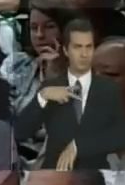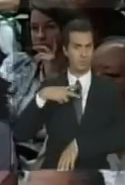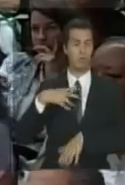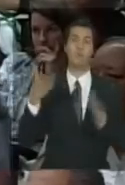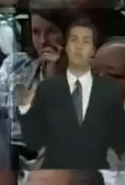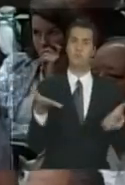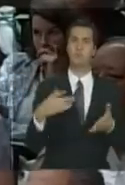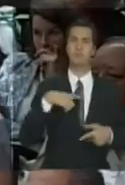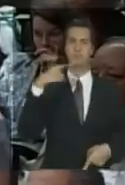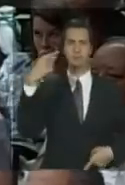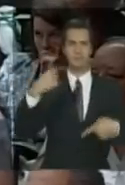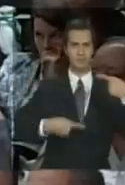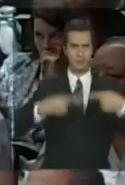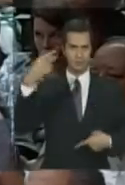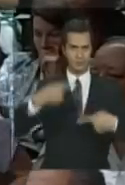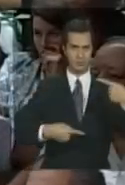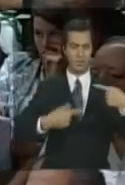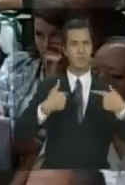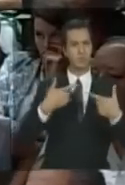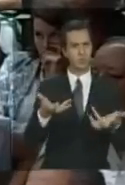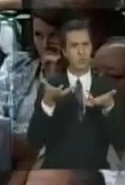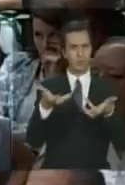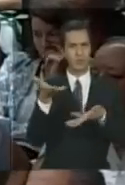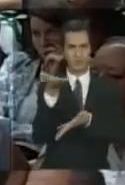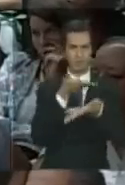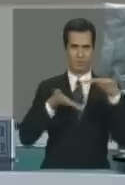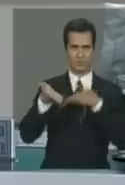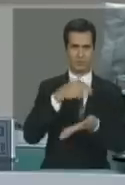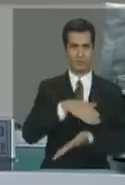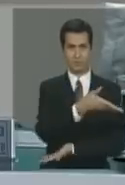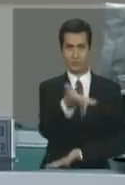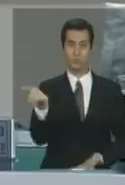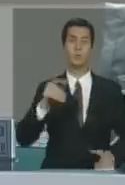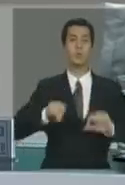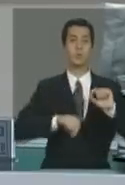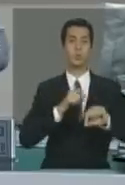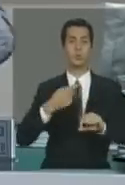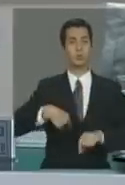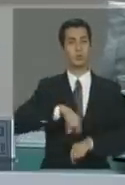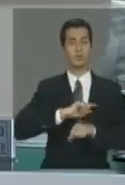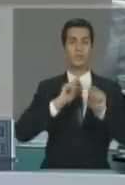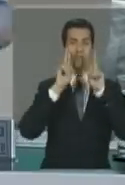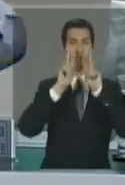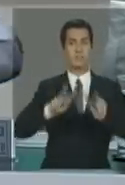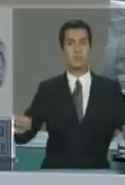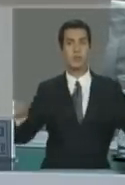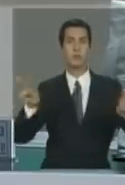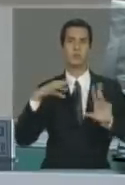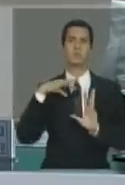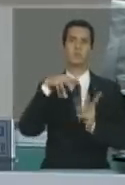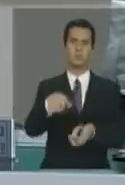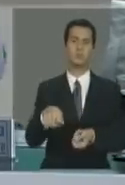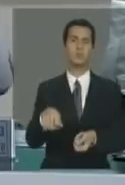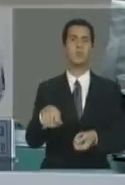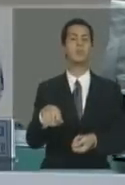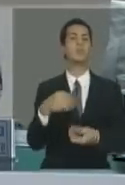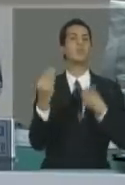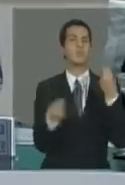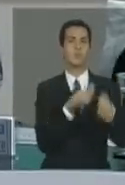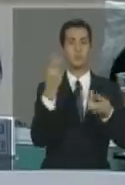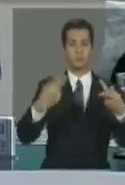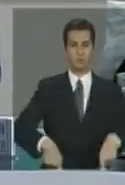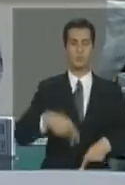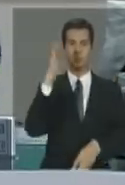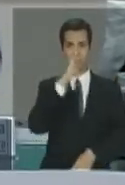Eu estou querendo compartilhar com os senhores a visão internacional e a visão nacional, como é que isso está permeando o debate no Brasil e